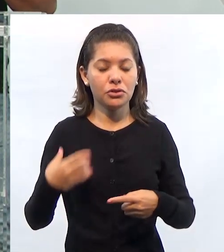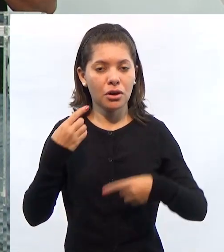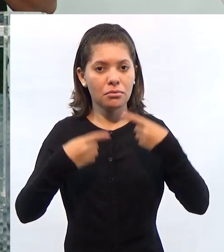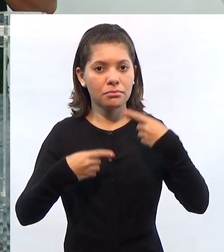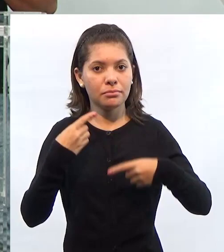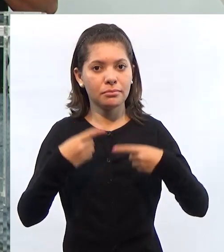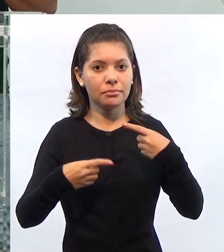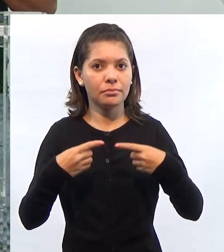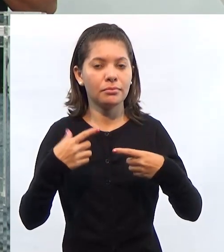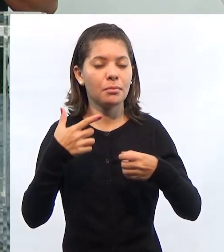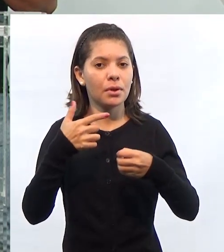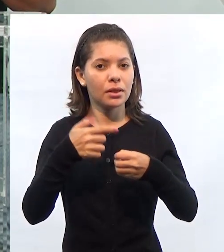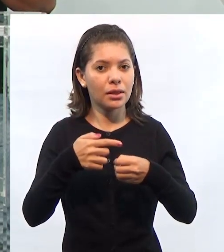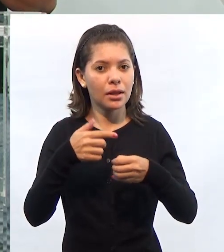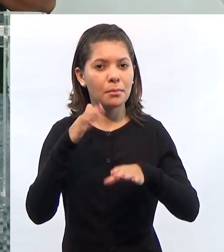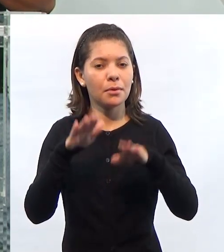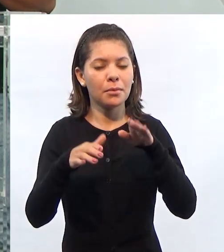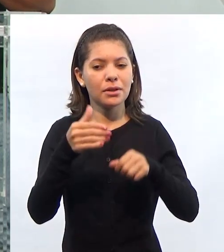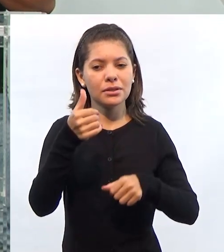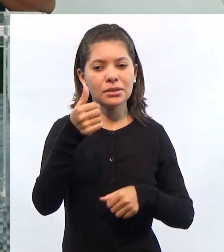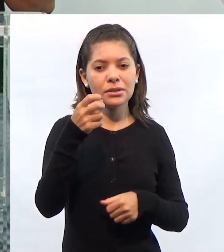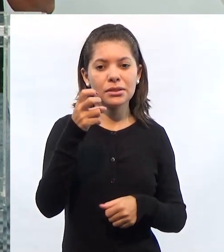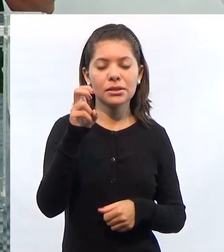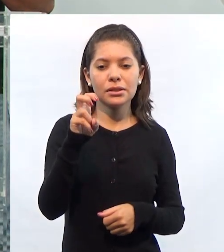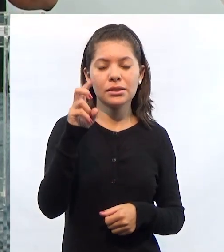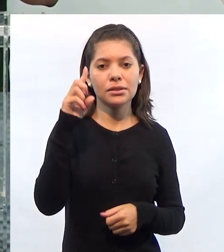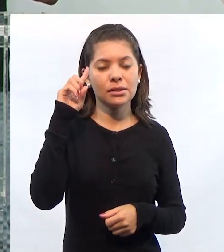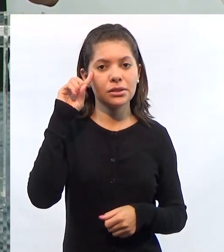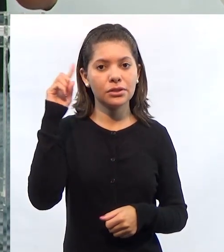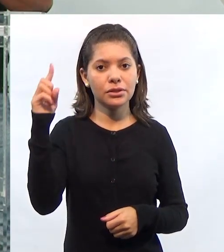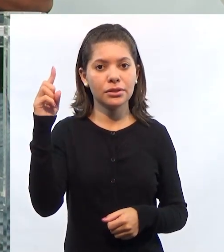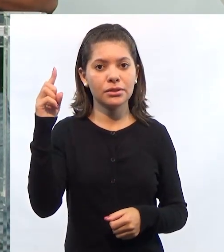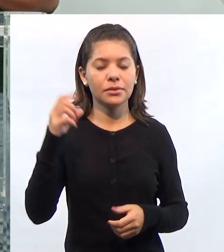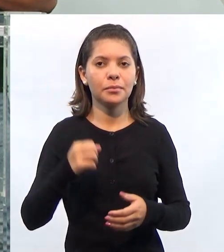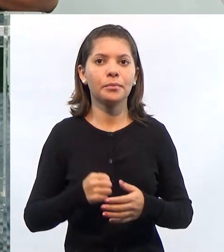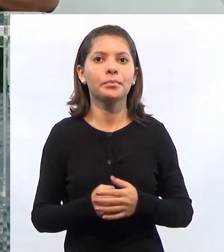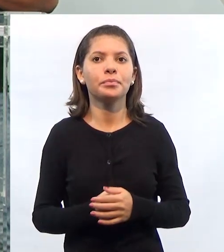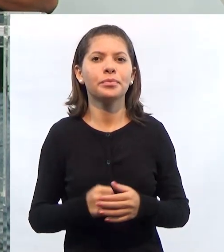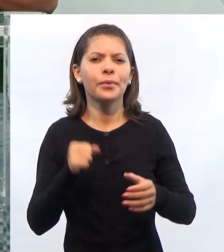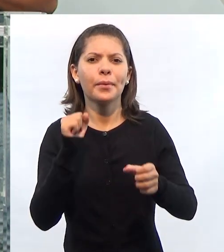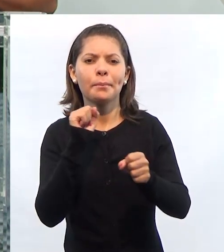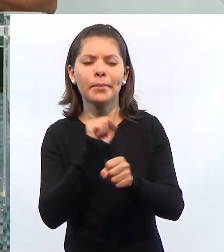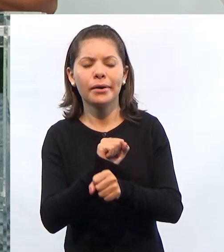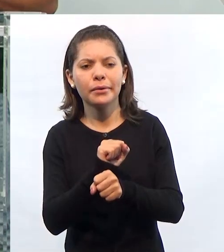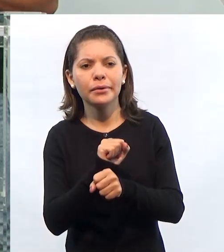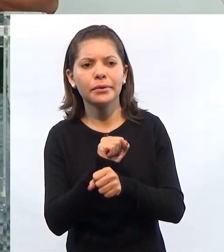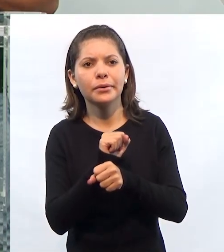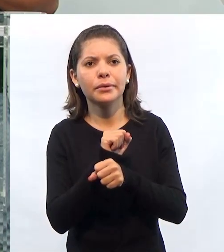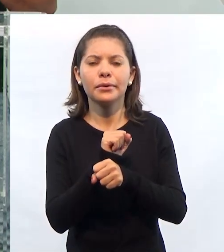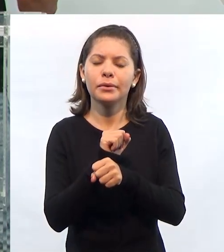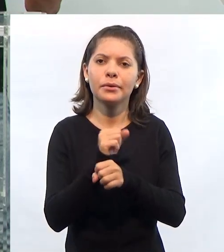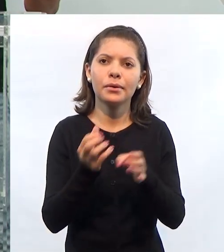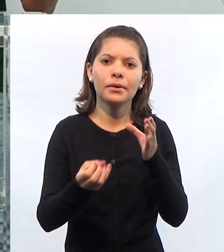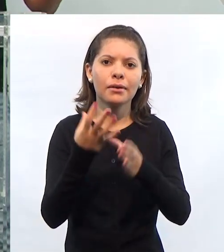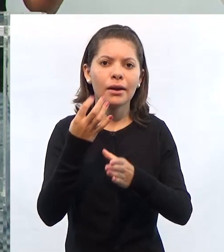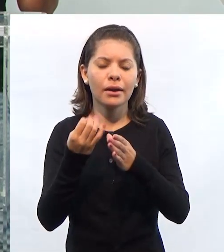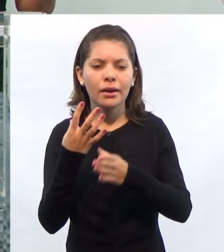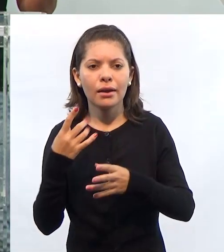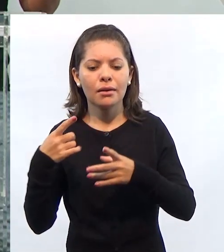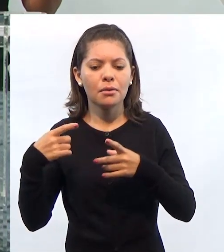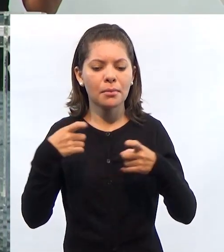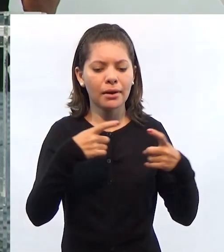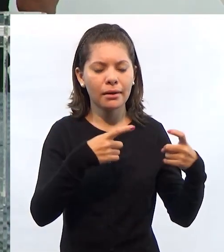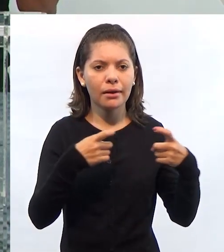estoques de petróleo para pelo menos 15 dias. Houve alguma interrupção no fornecimento, seja porque houve alguma guerra em